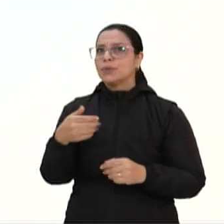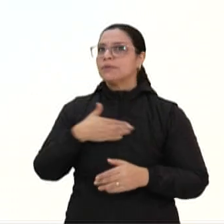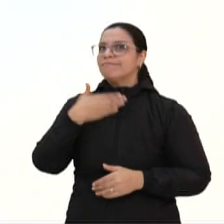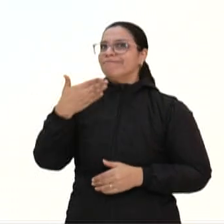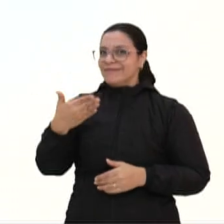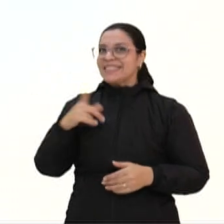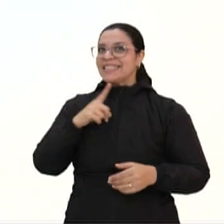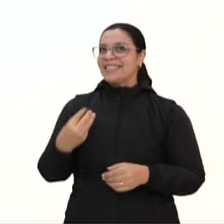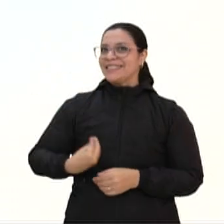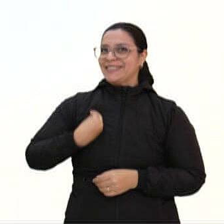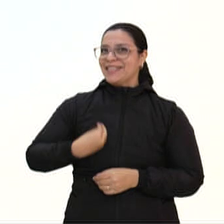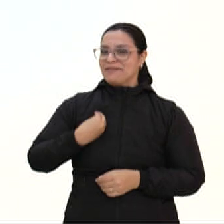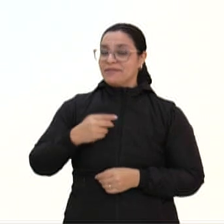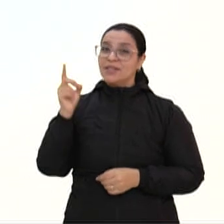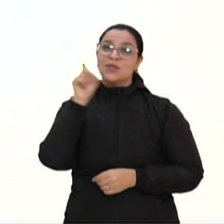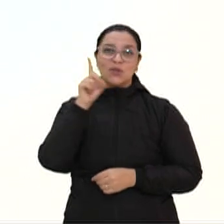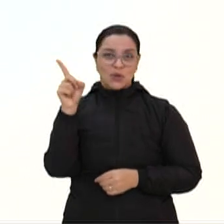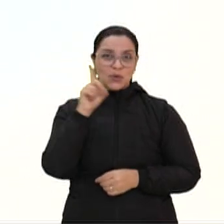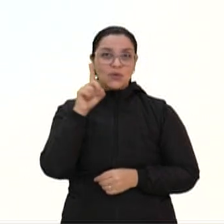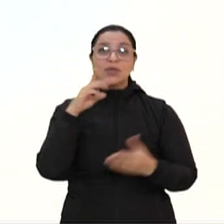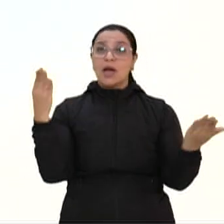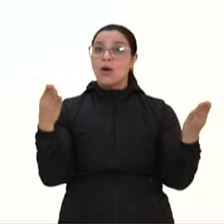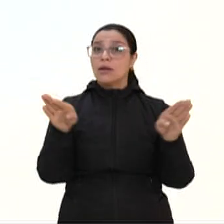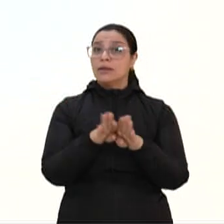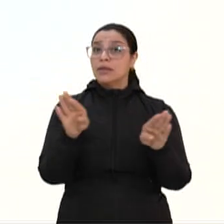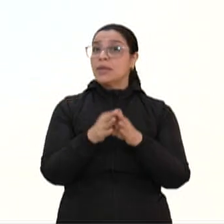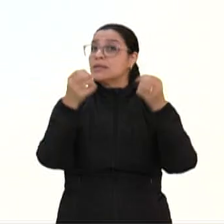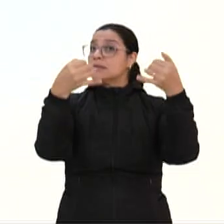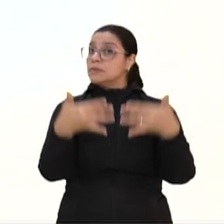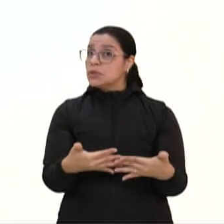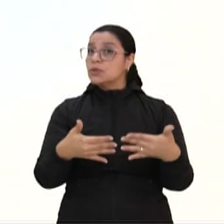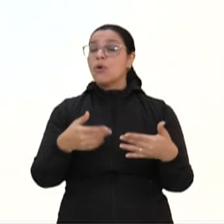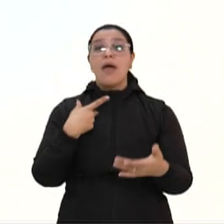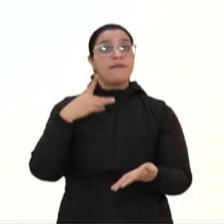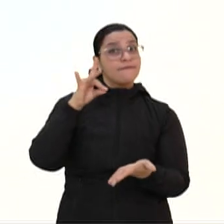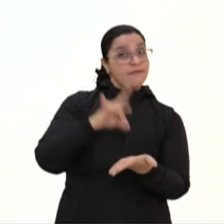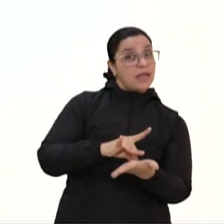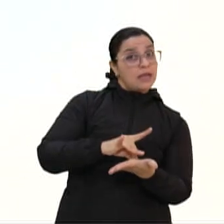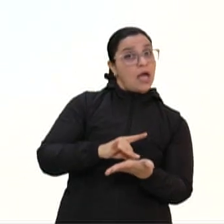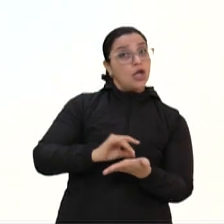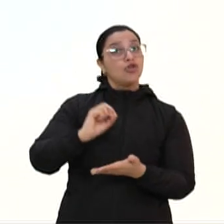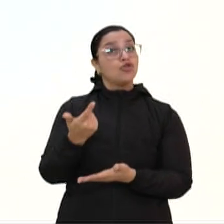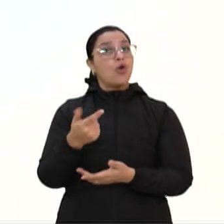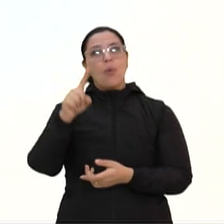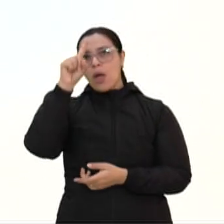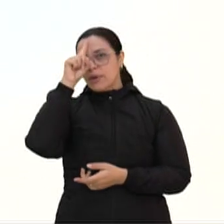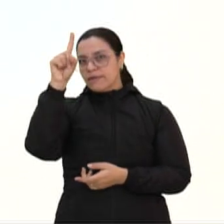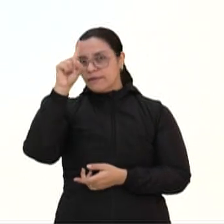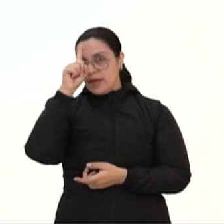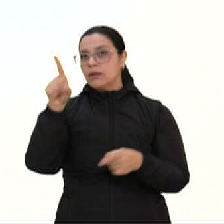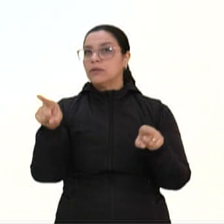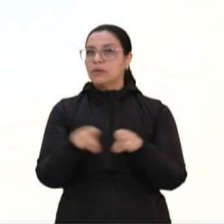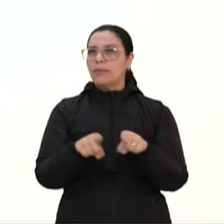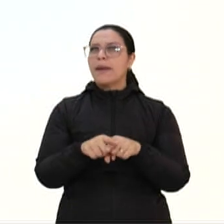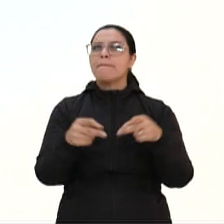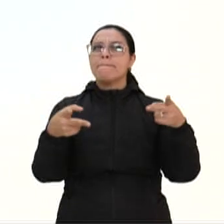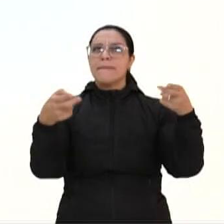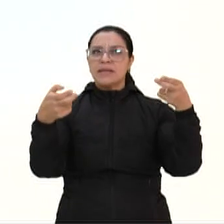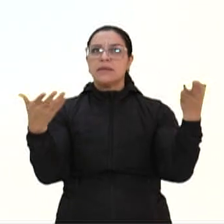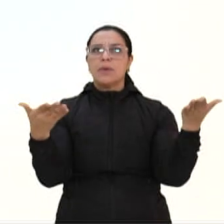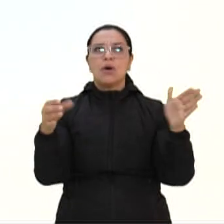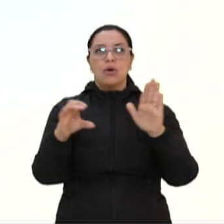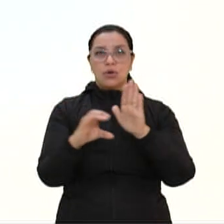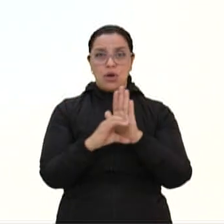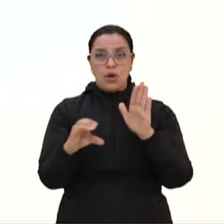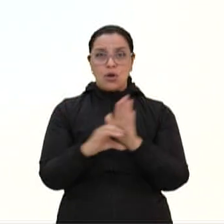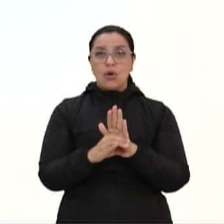um flagrante da vida no cotidiano. E o fato relatado pode ser verídico ou fictício. Observe que a crônica